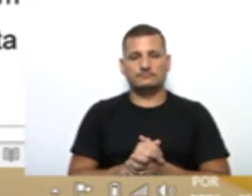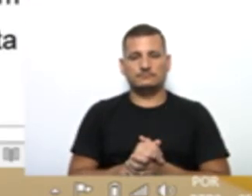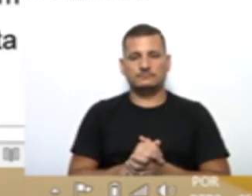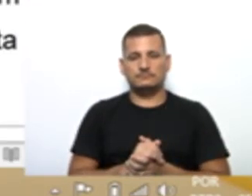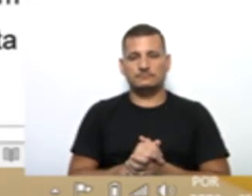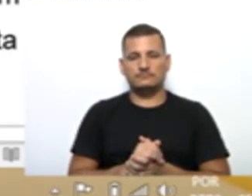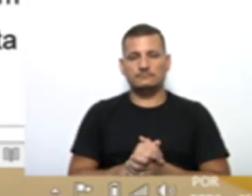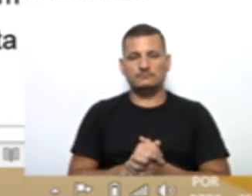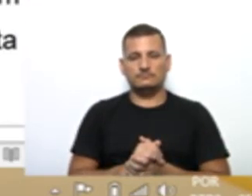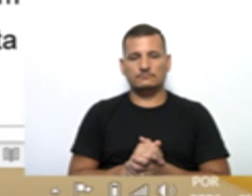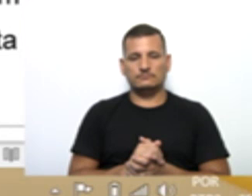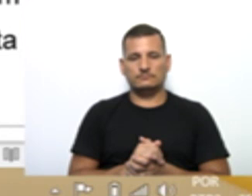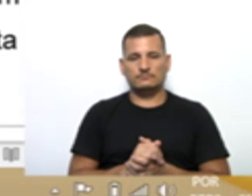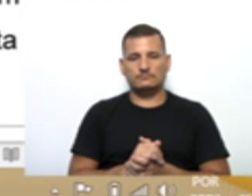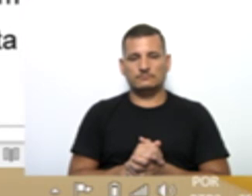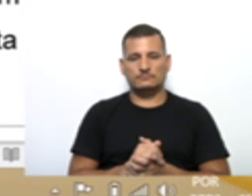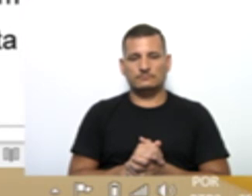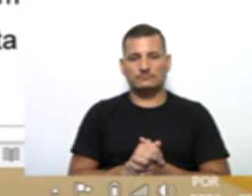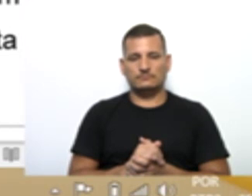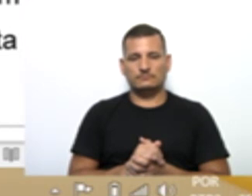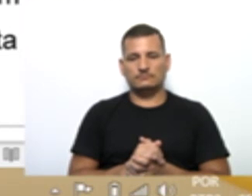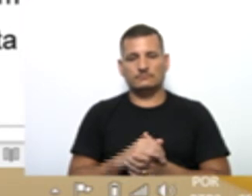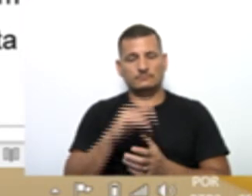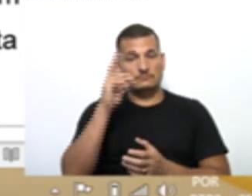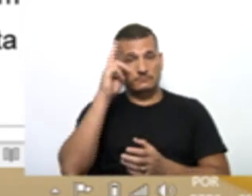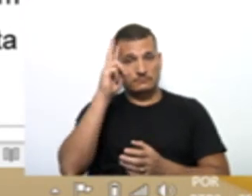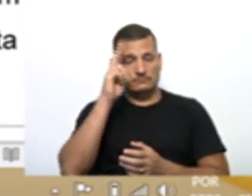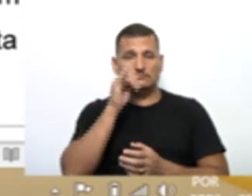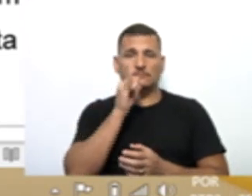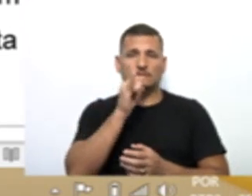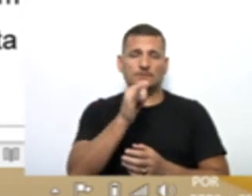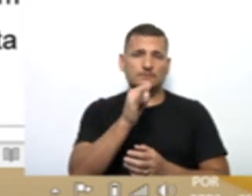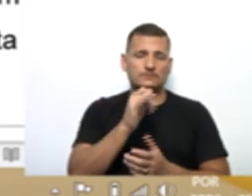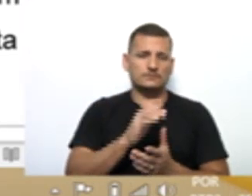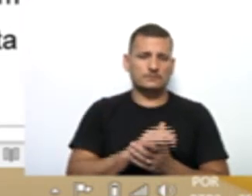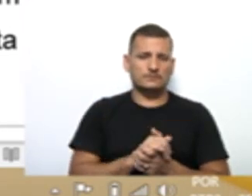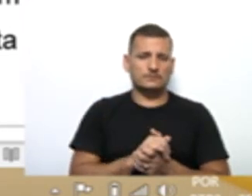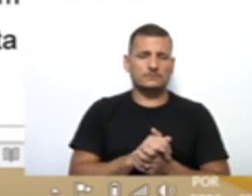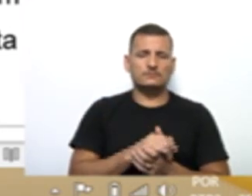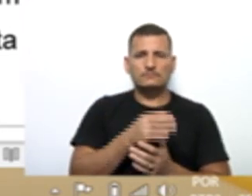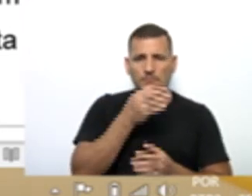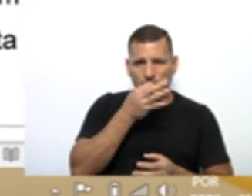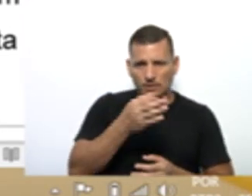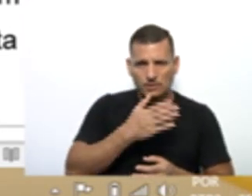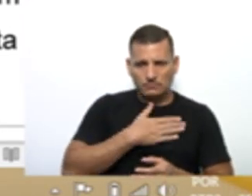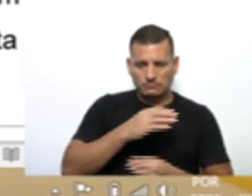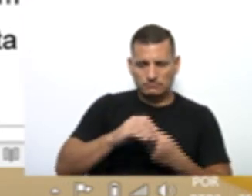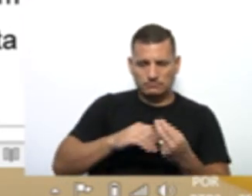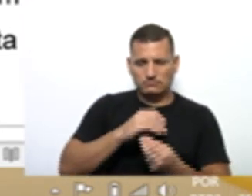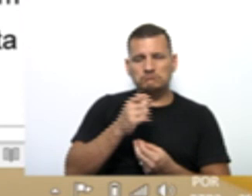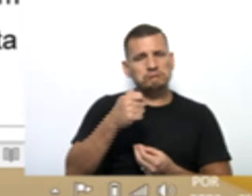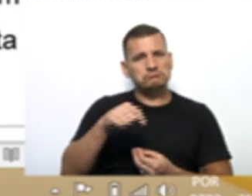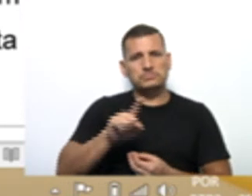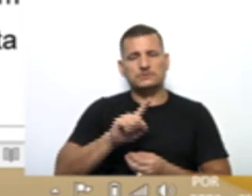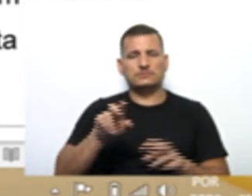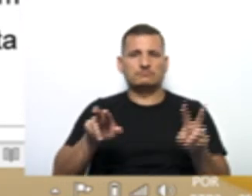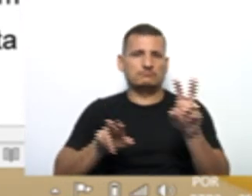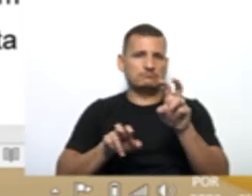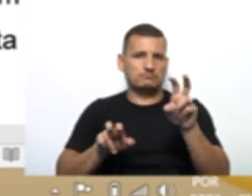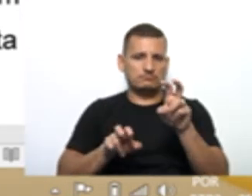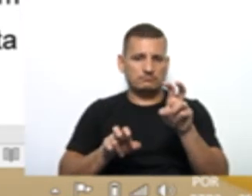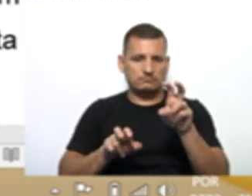quando for ideias, eu não preciso colocar aspas, correto? As palavras são minhas, correto? As palavras são de quem